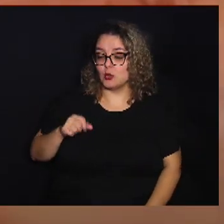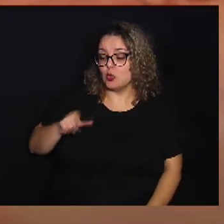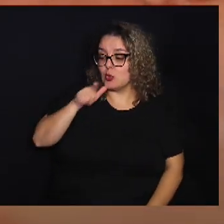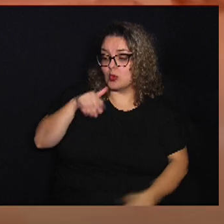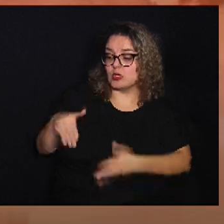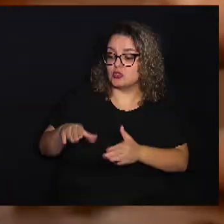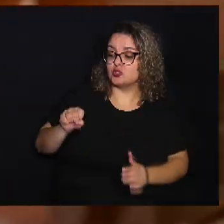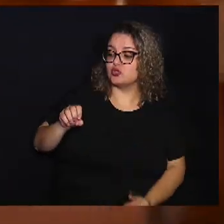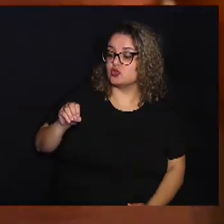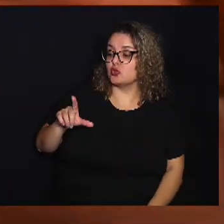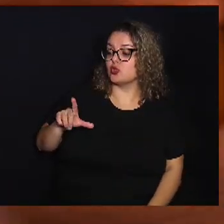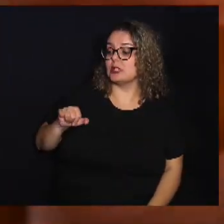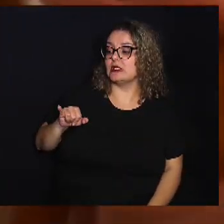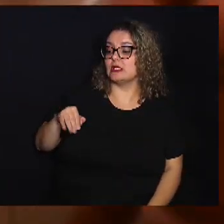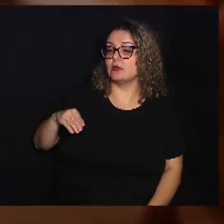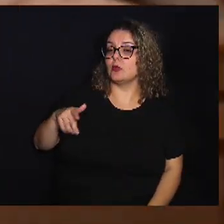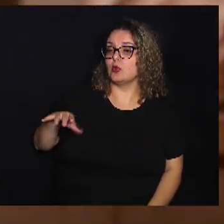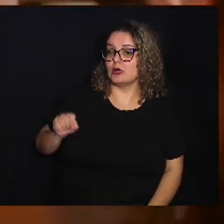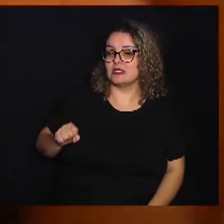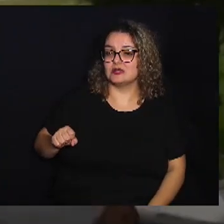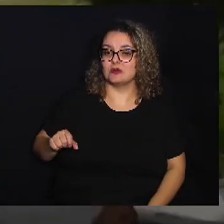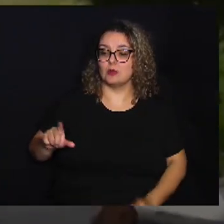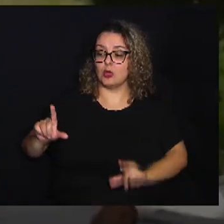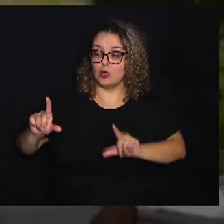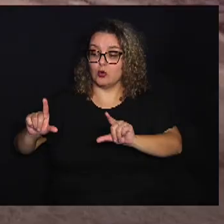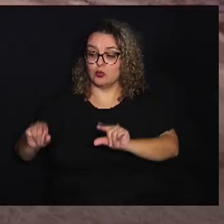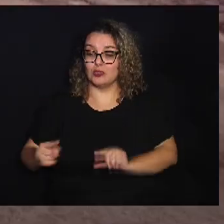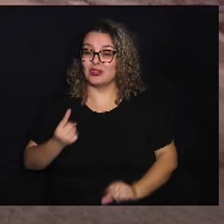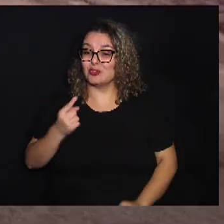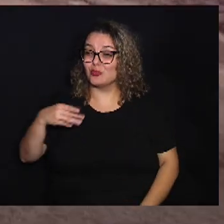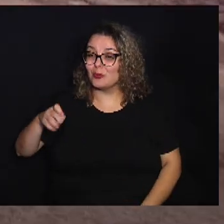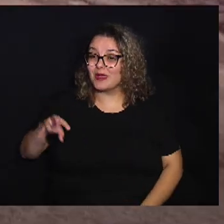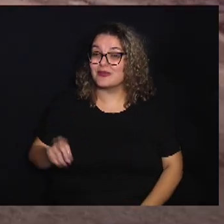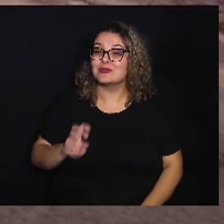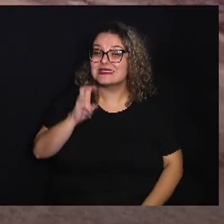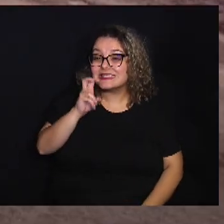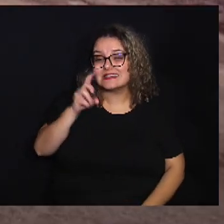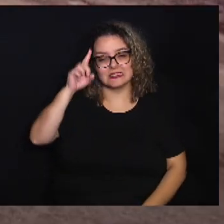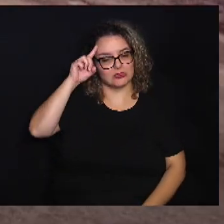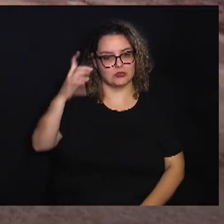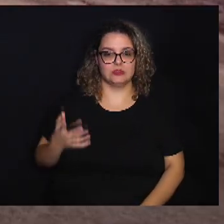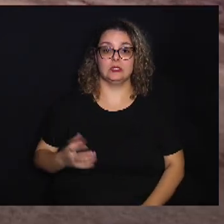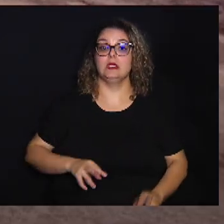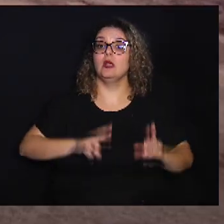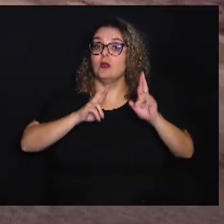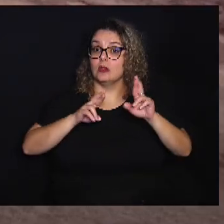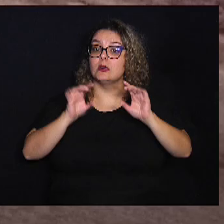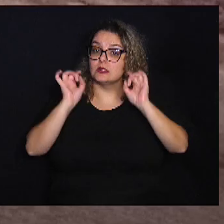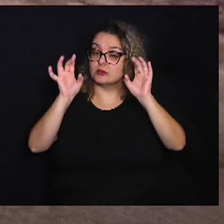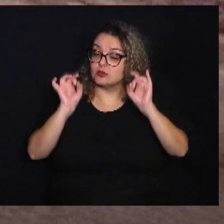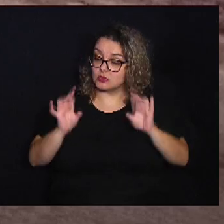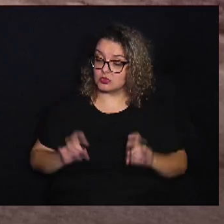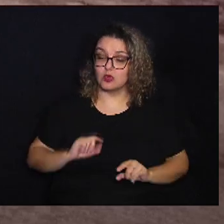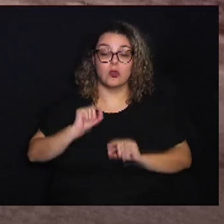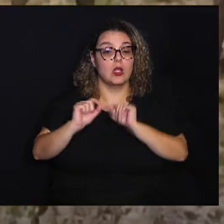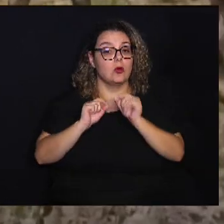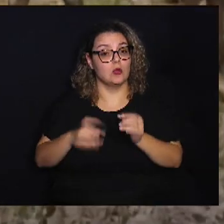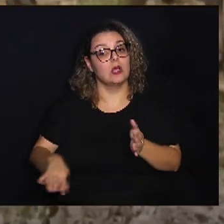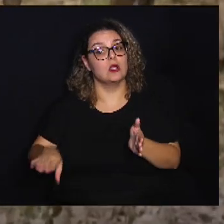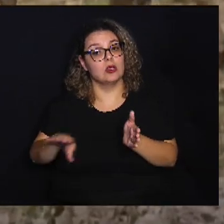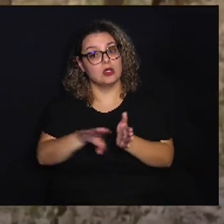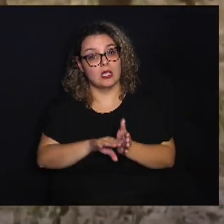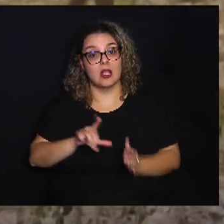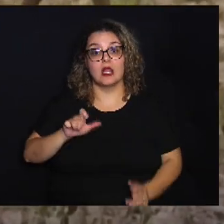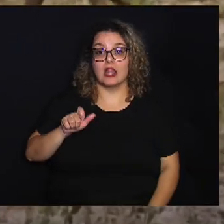Tabatinga, já registrou uma descida de quase um metro em 5 dias. A esperança dos especialistas é que, com a chegada da